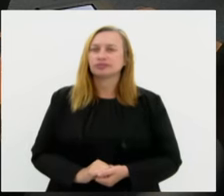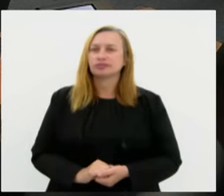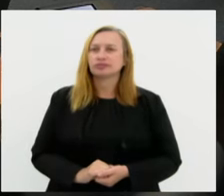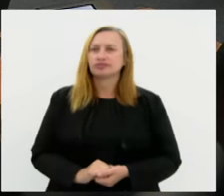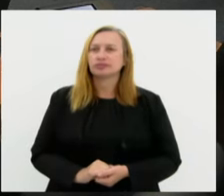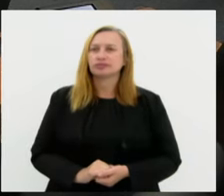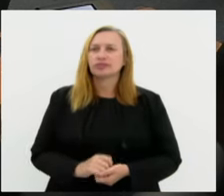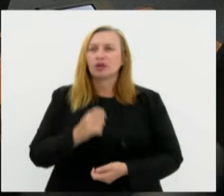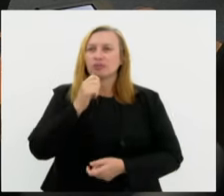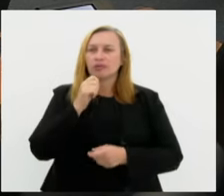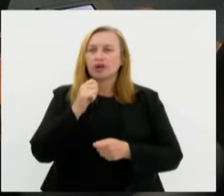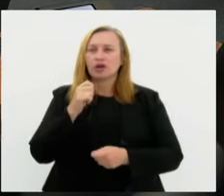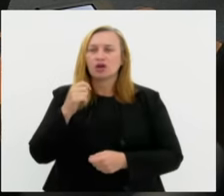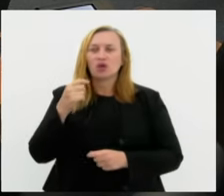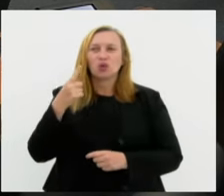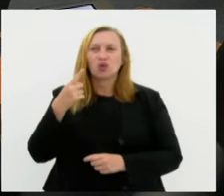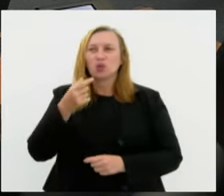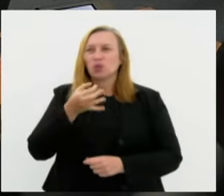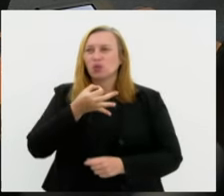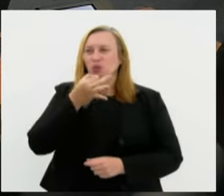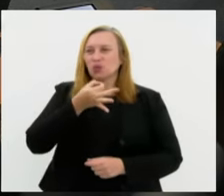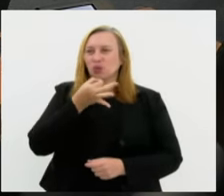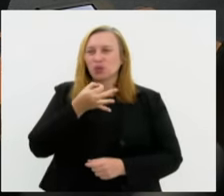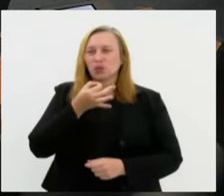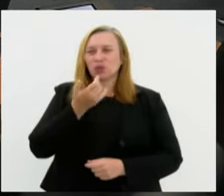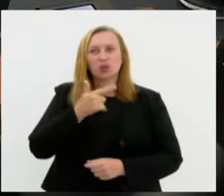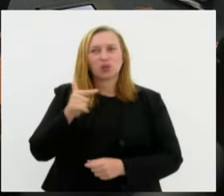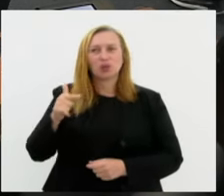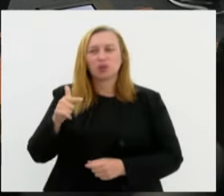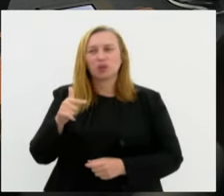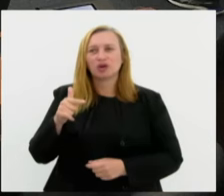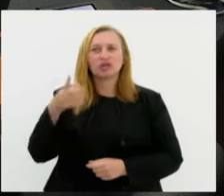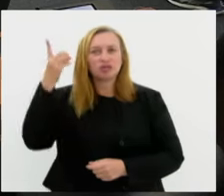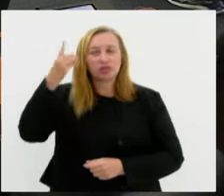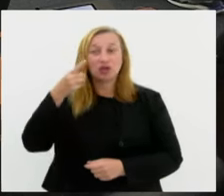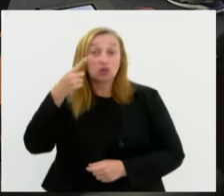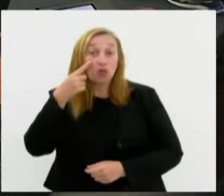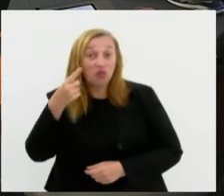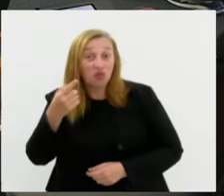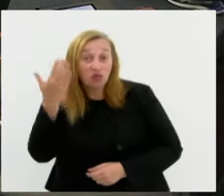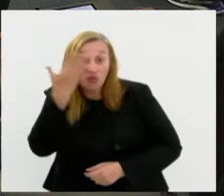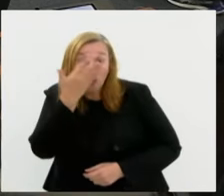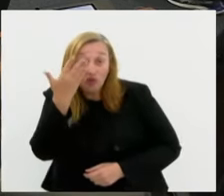O microfone está fechado, deputado. Estou vendo o senhor, mas...